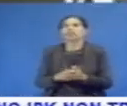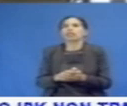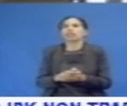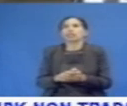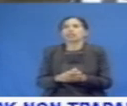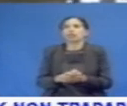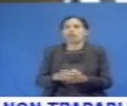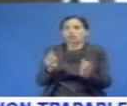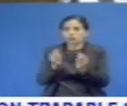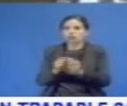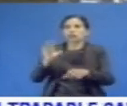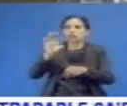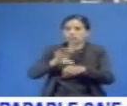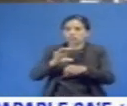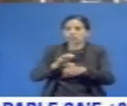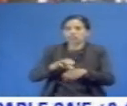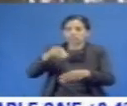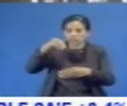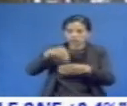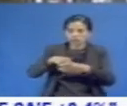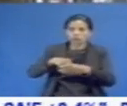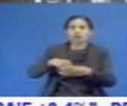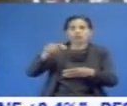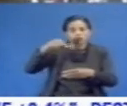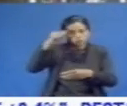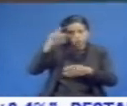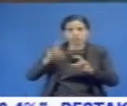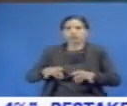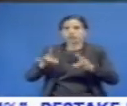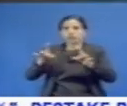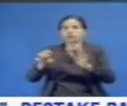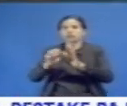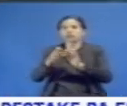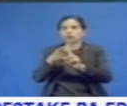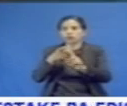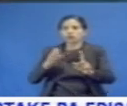parte religioso, inclui governo Austrália, de Rússia e Ninha Embaixada e